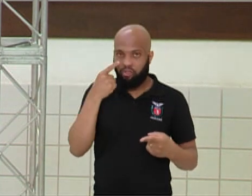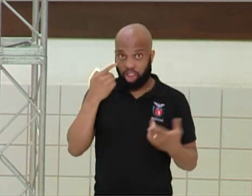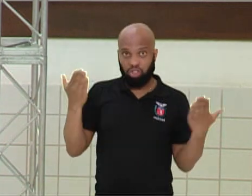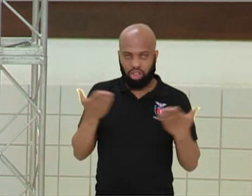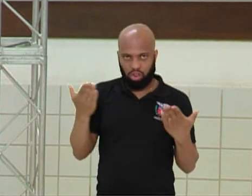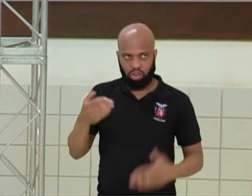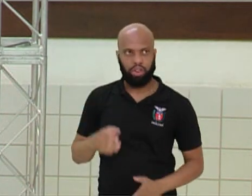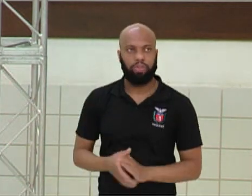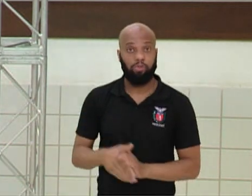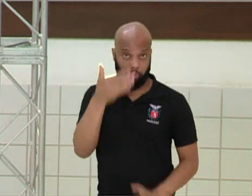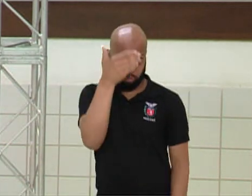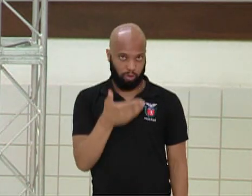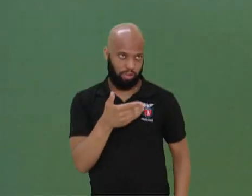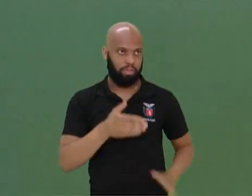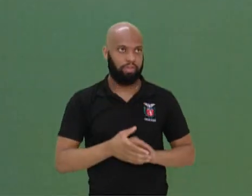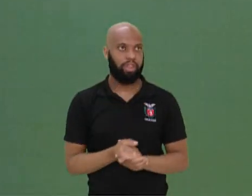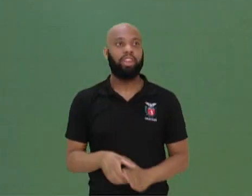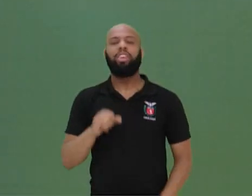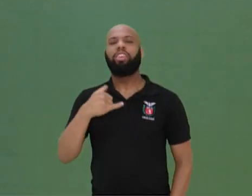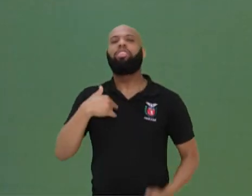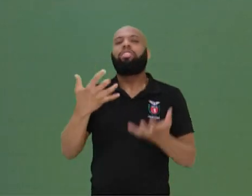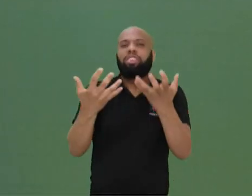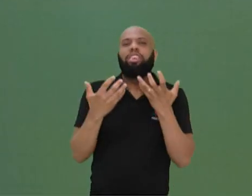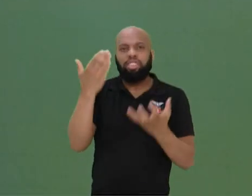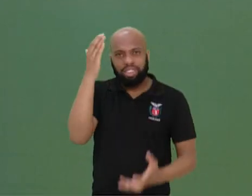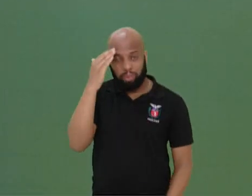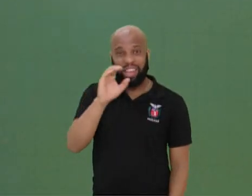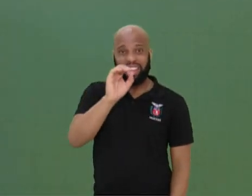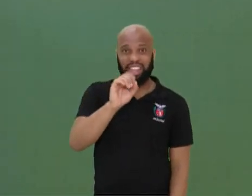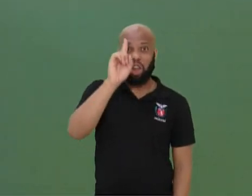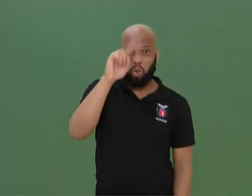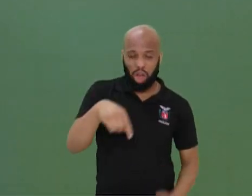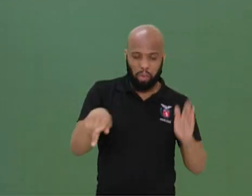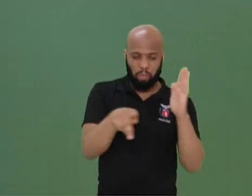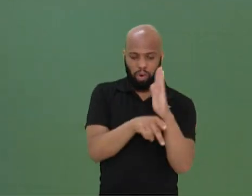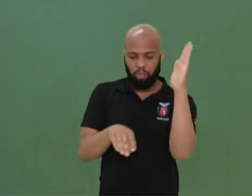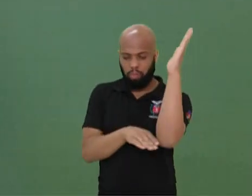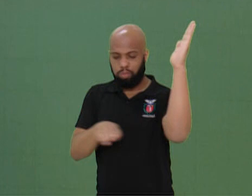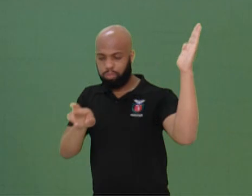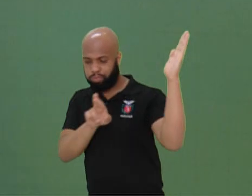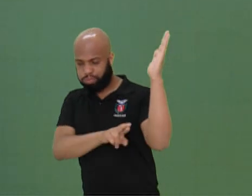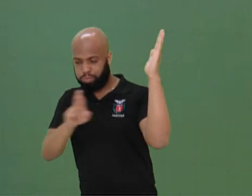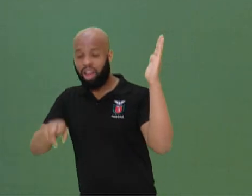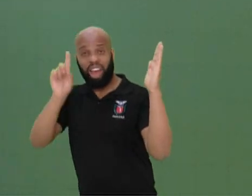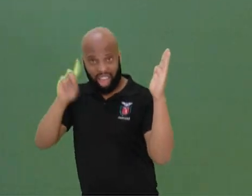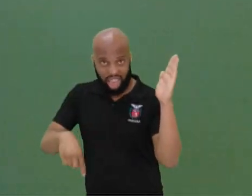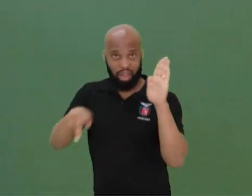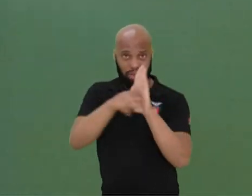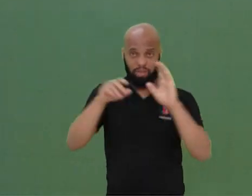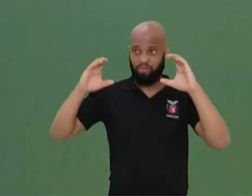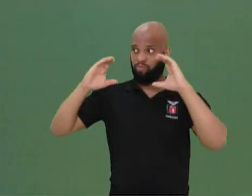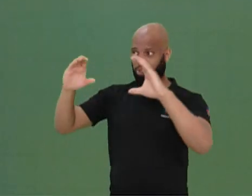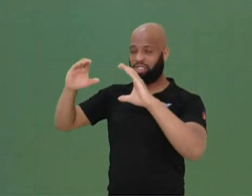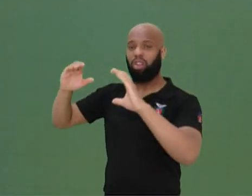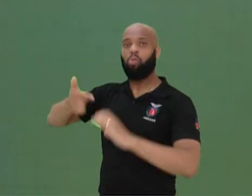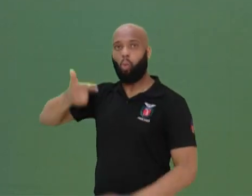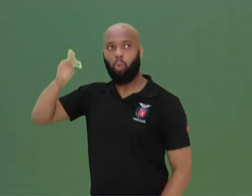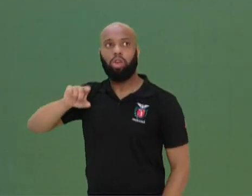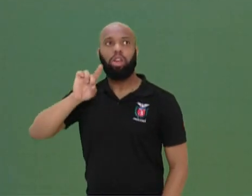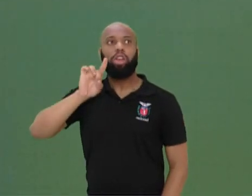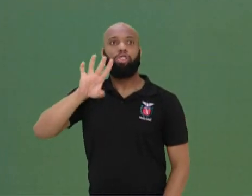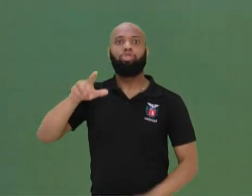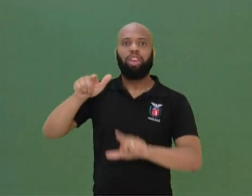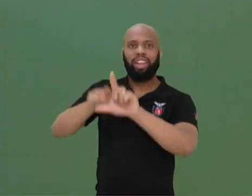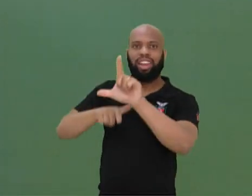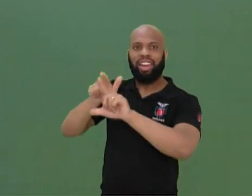quê. Olha, se eu quero saber se o zero, né, o x igual a zero, é um zero da minha função, basta trocar